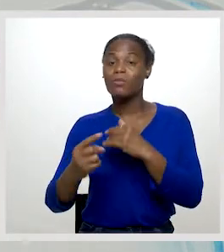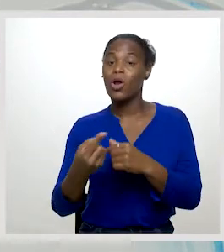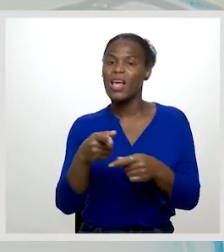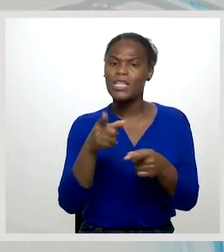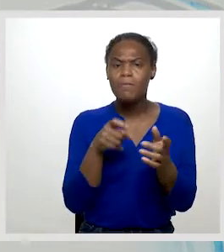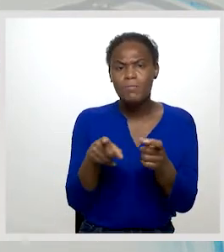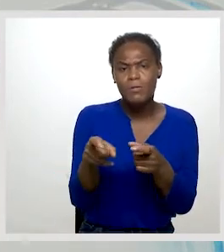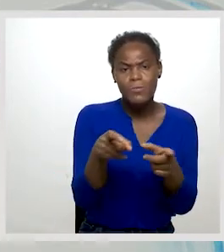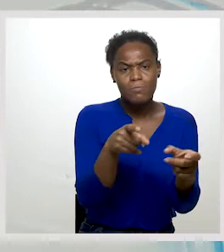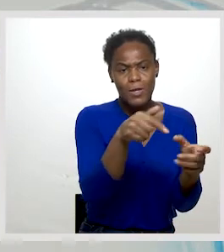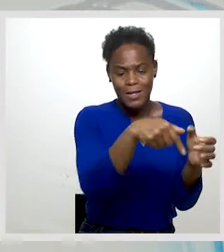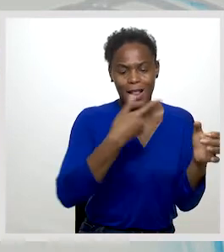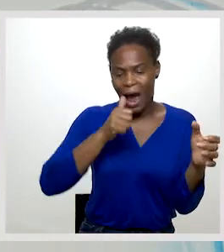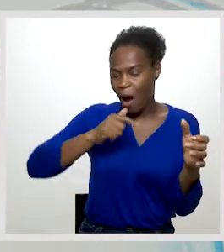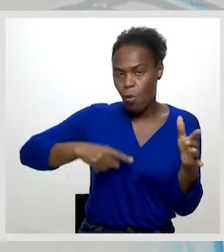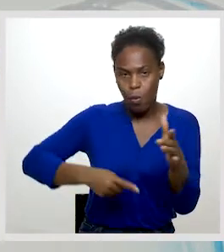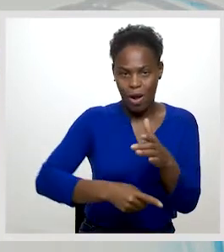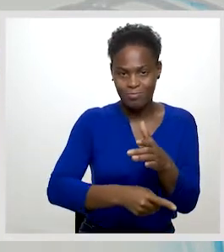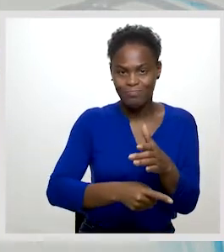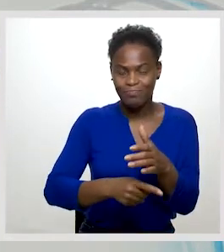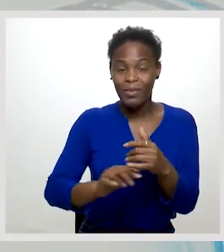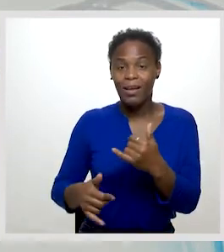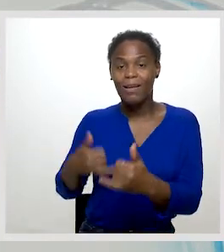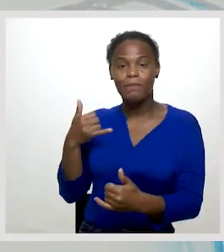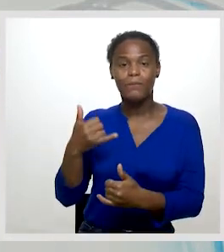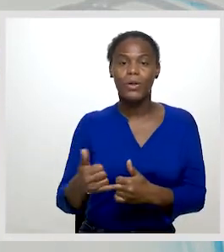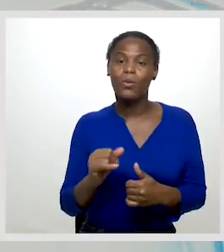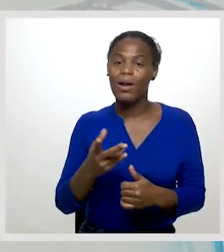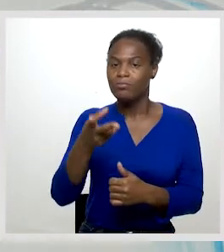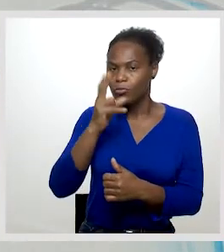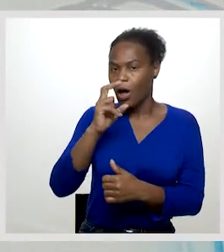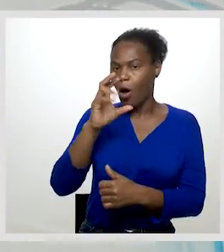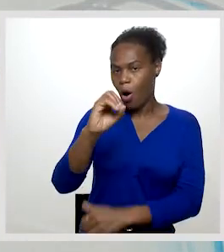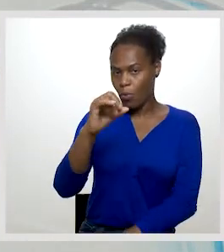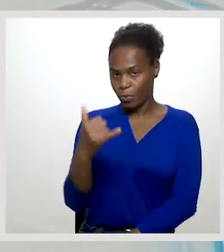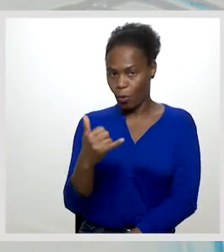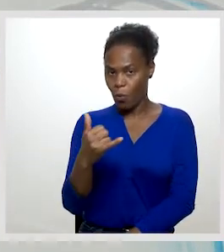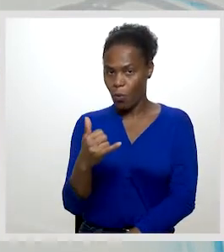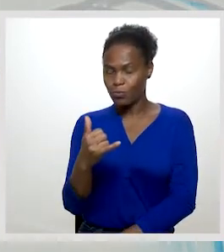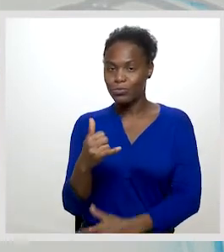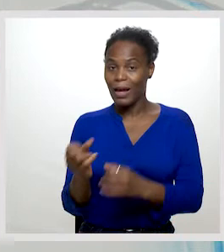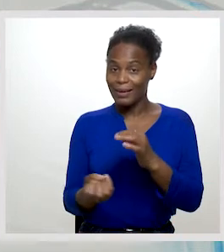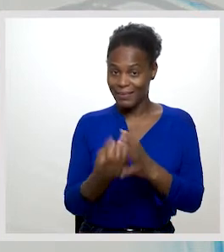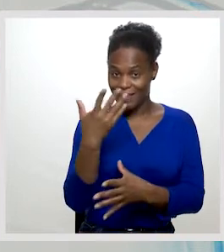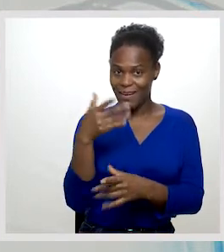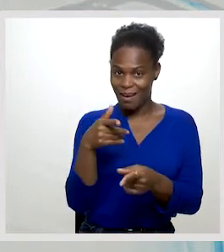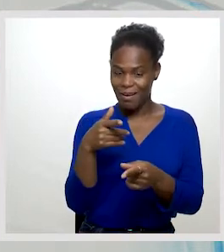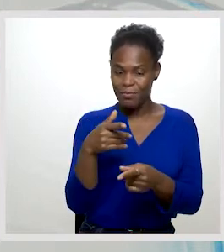produzidas por estes organismos fotossintéticos. Ao produzirem este oxigênio, isso foi um